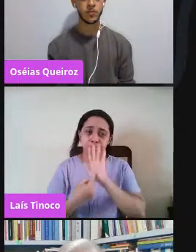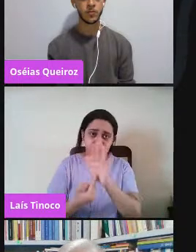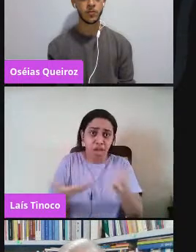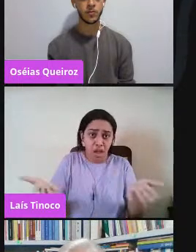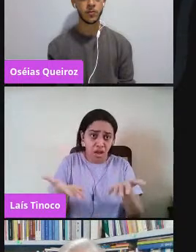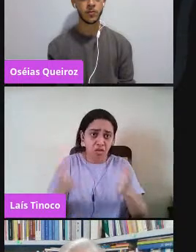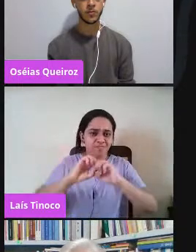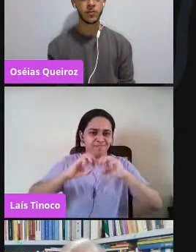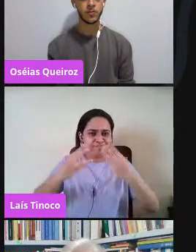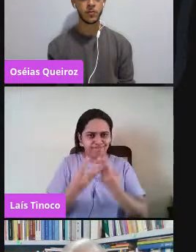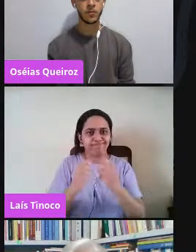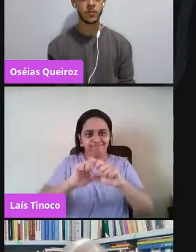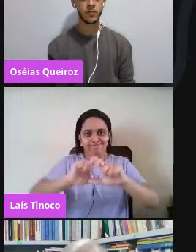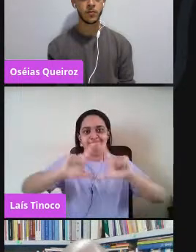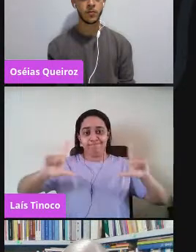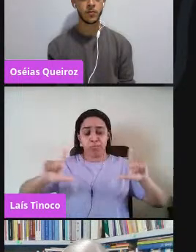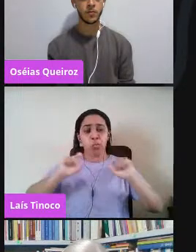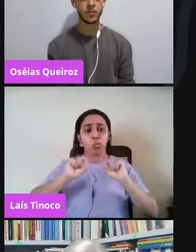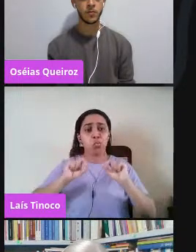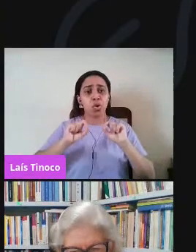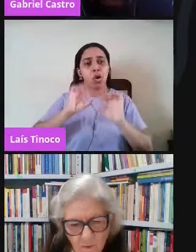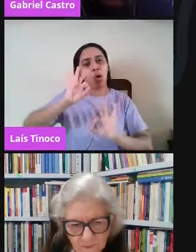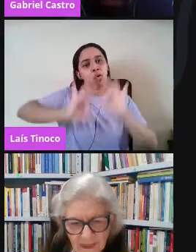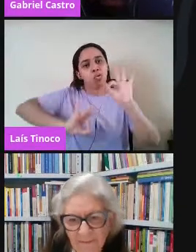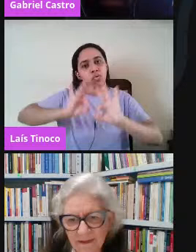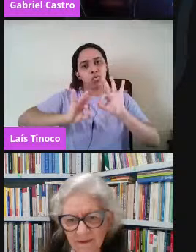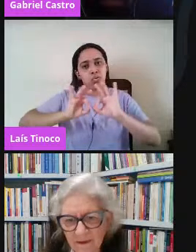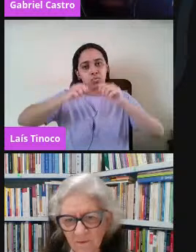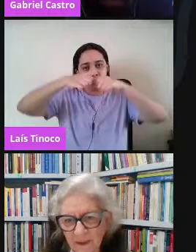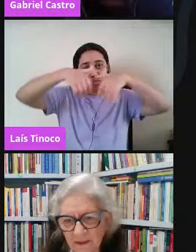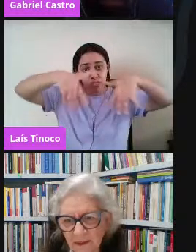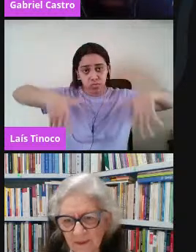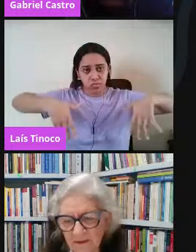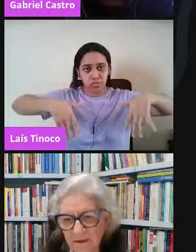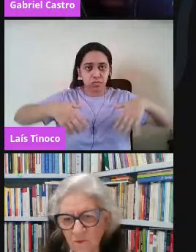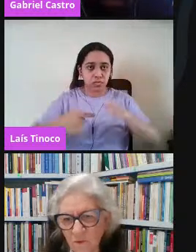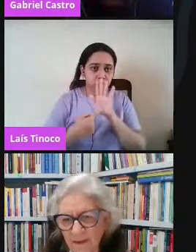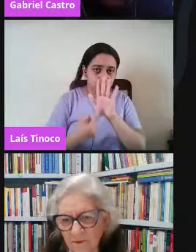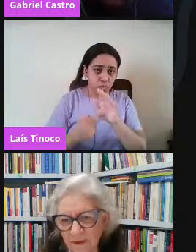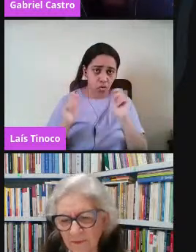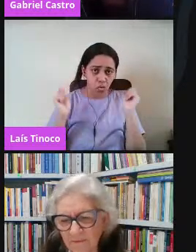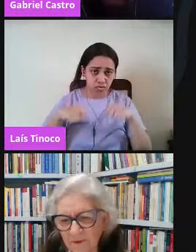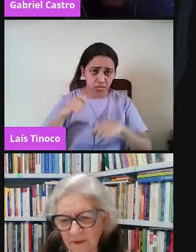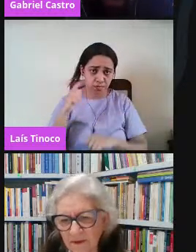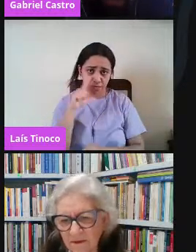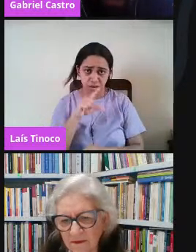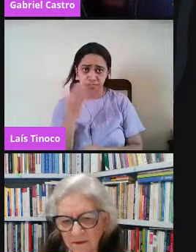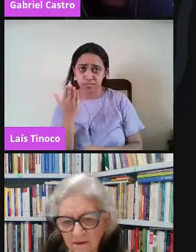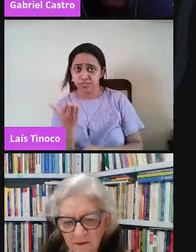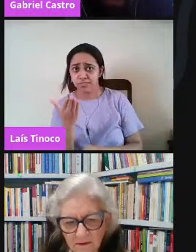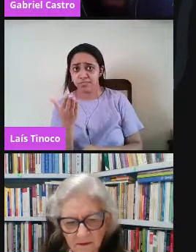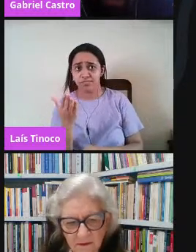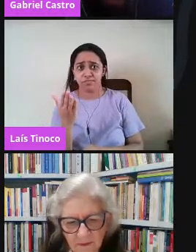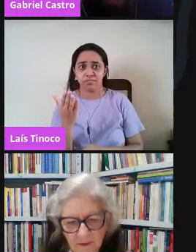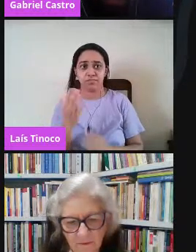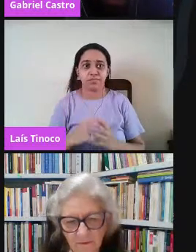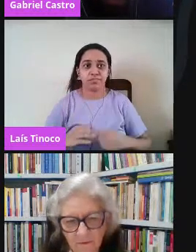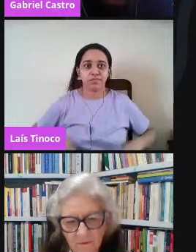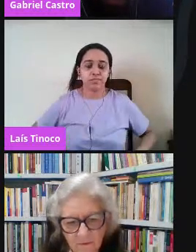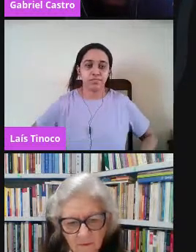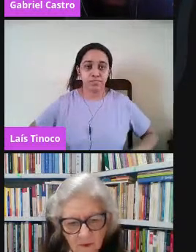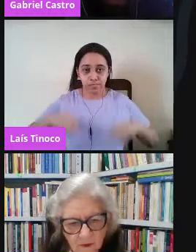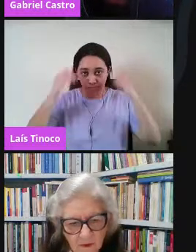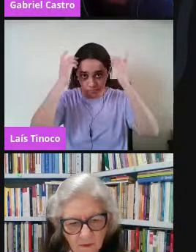para compartilhar, esse esquema, está aparecendo bem aí, está aparecendo um quadro aí para vocês?